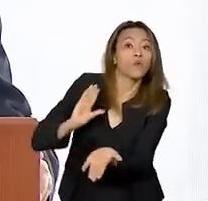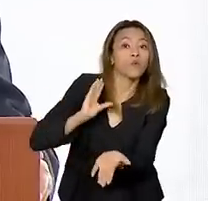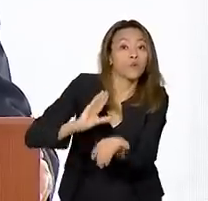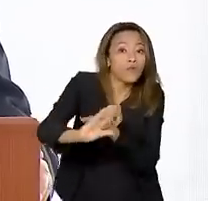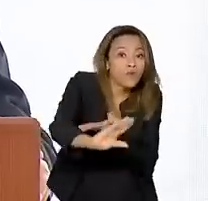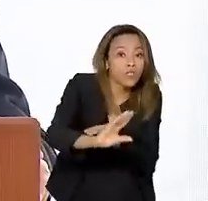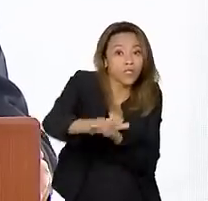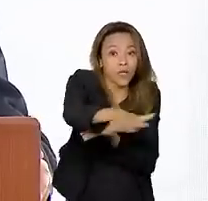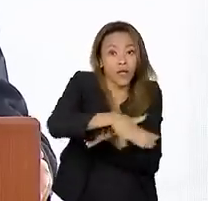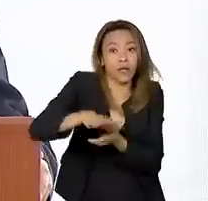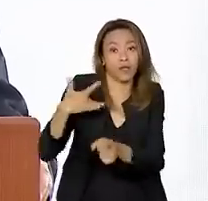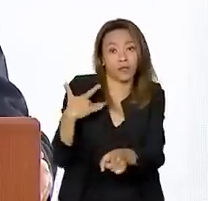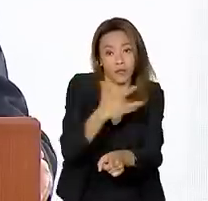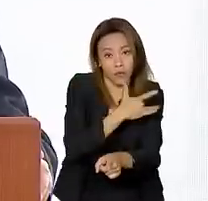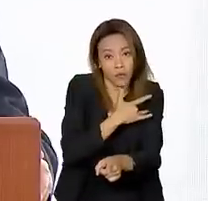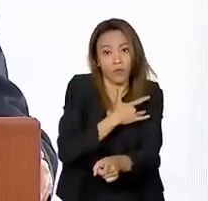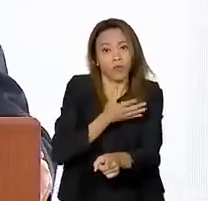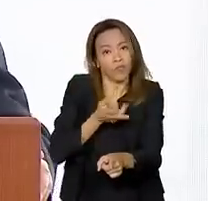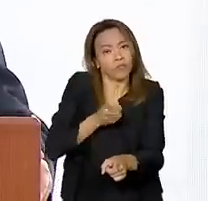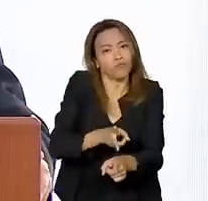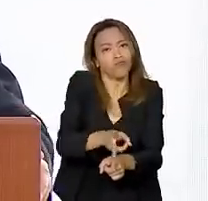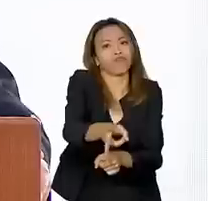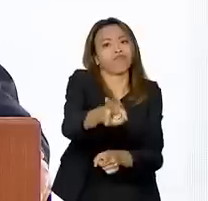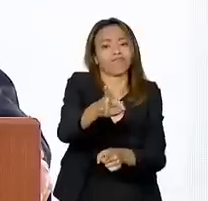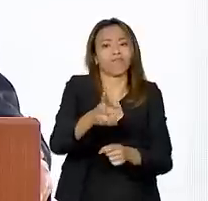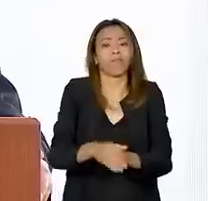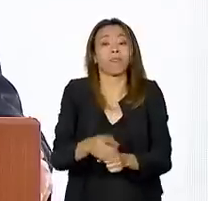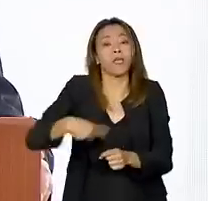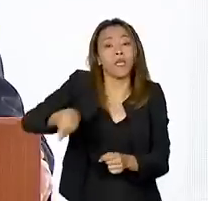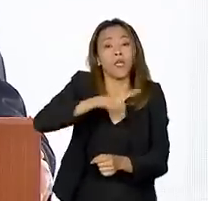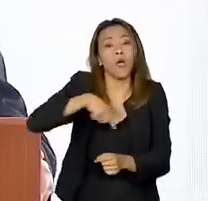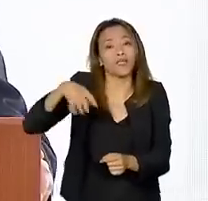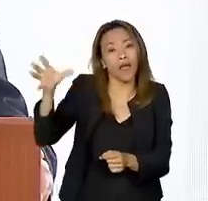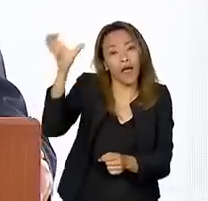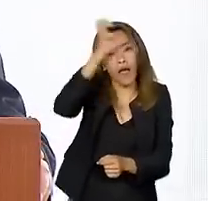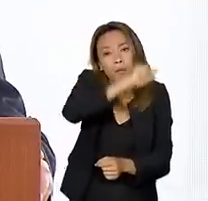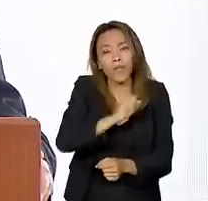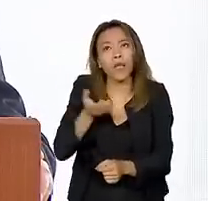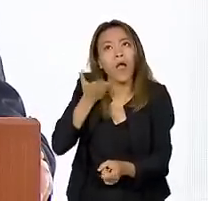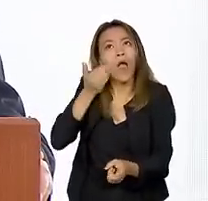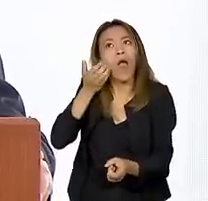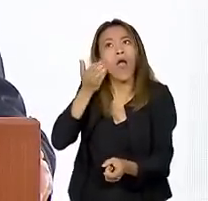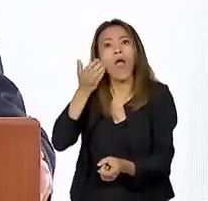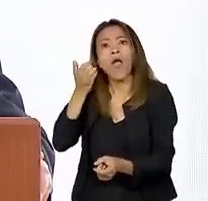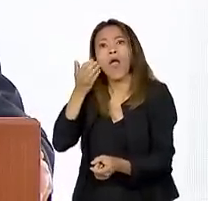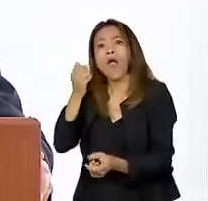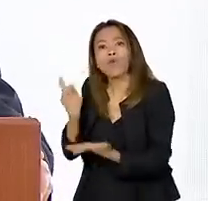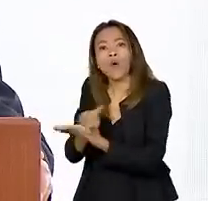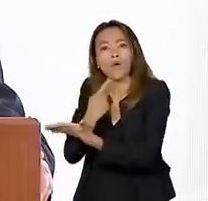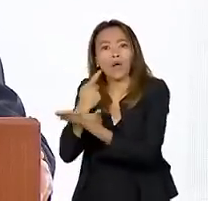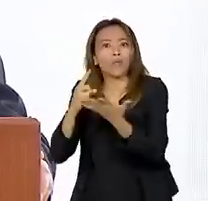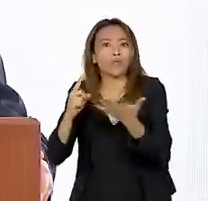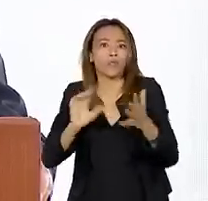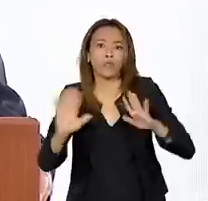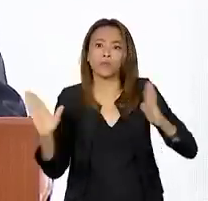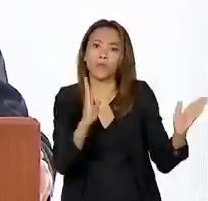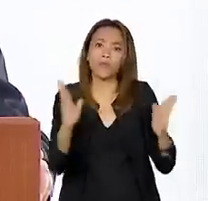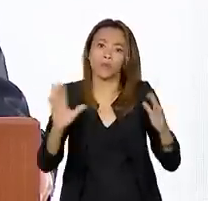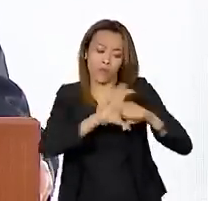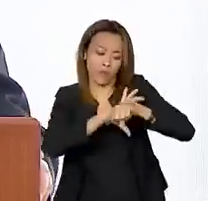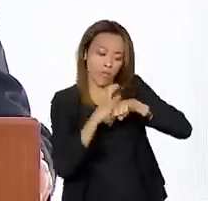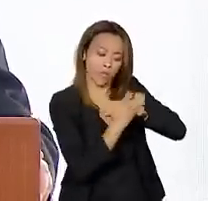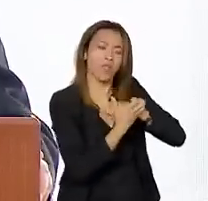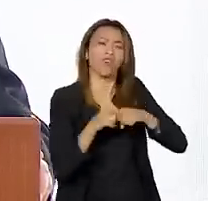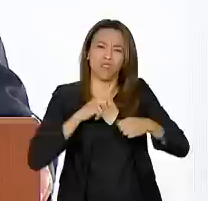mais vigoroso e seguir e aproveitar e aprender com os exemplos que a pandemia e suas consequências trouxeram para o mundo e